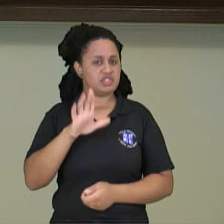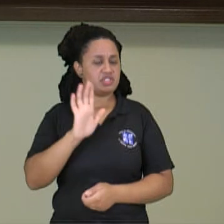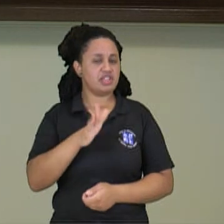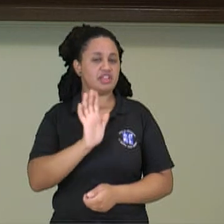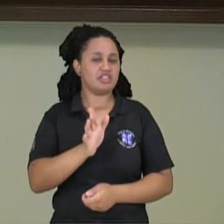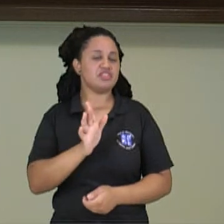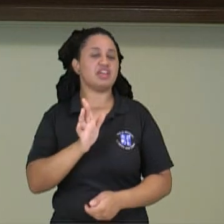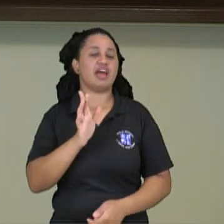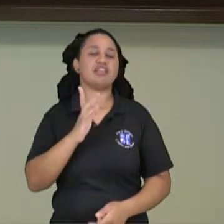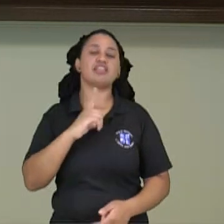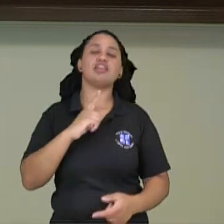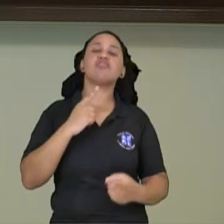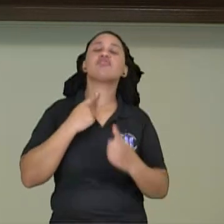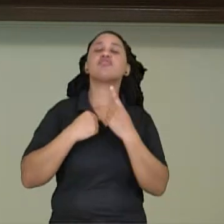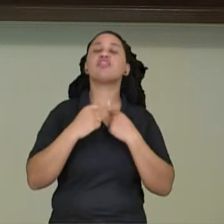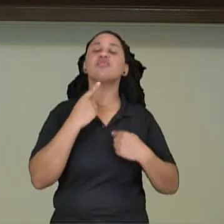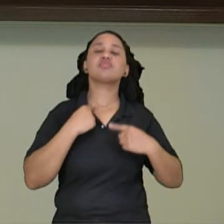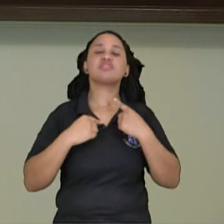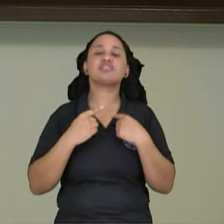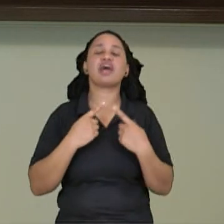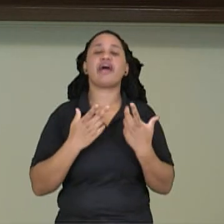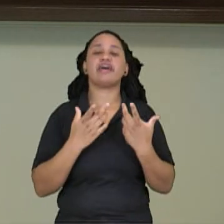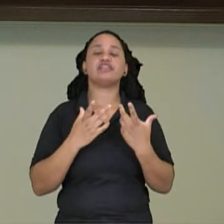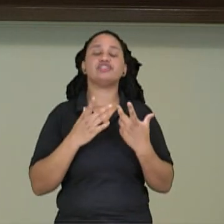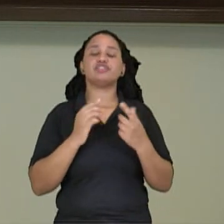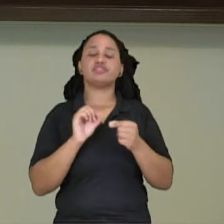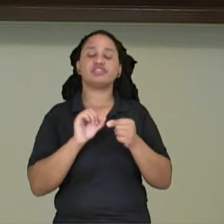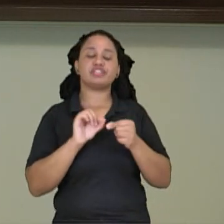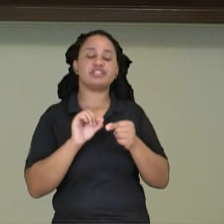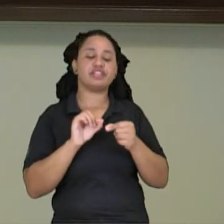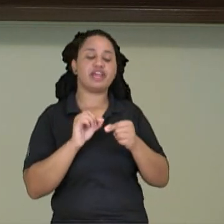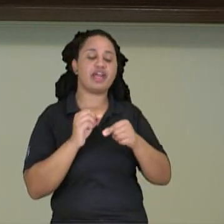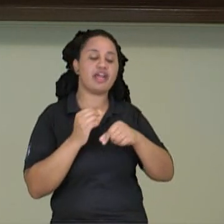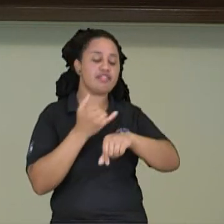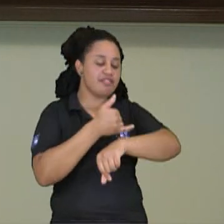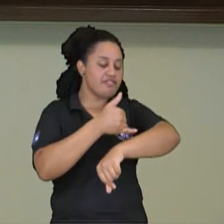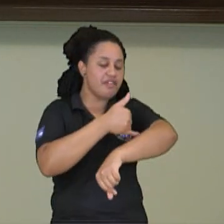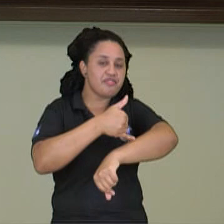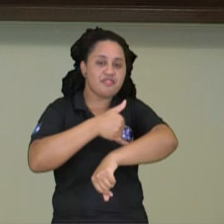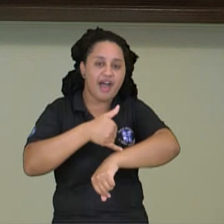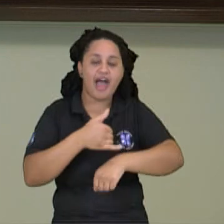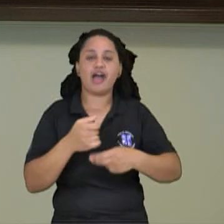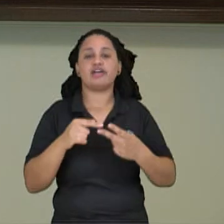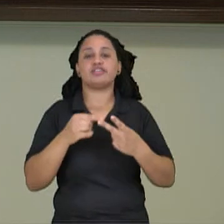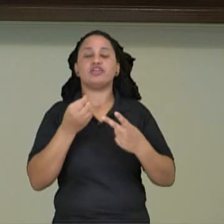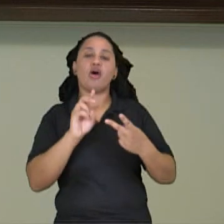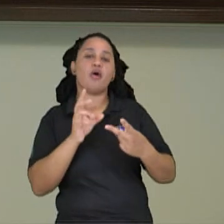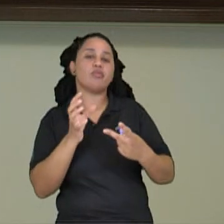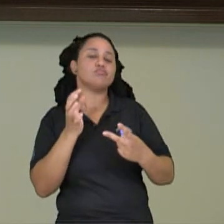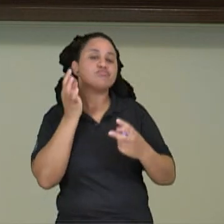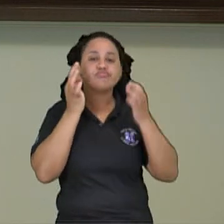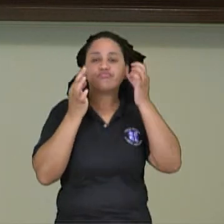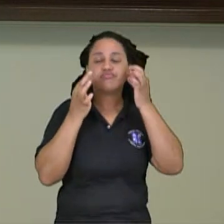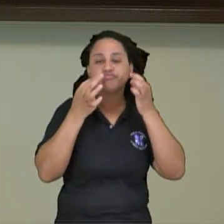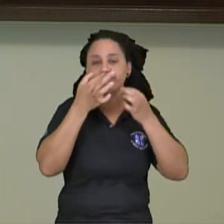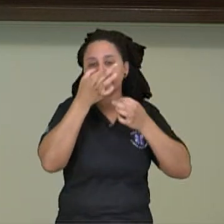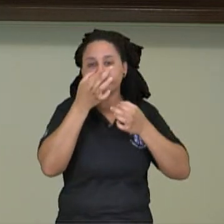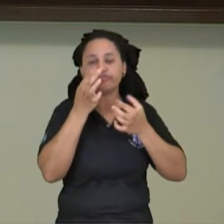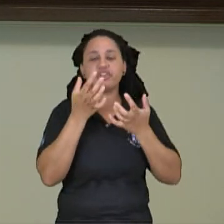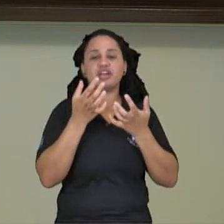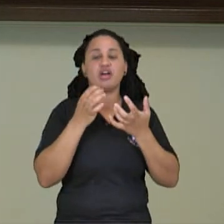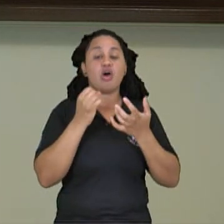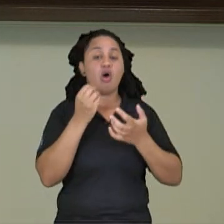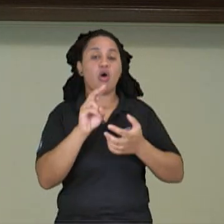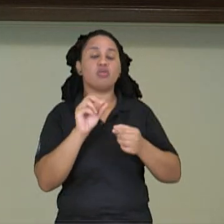sentiu vontade de colocar um piercing, de fazer uma tatuagem ou simplesmente fazer uma